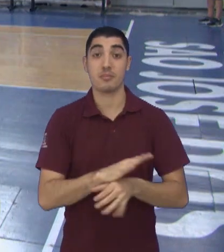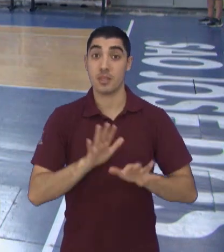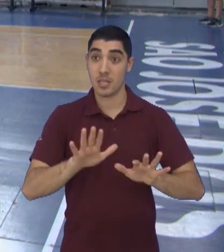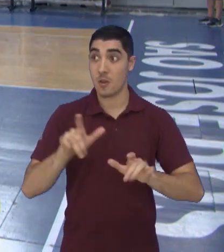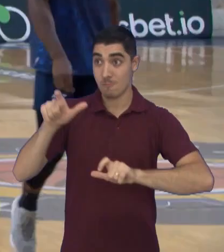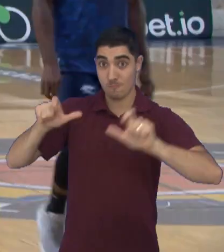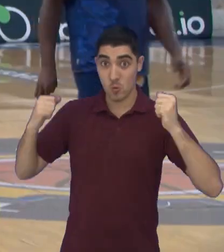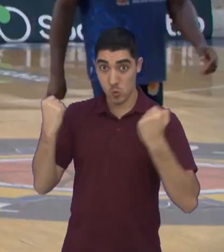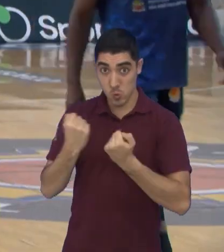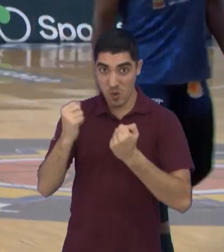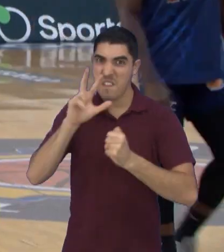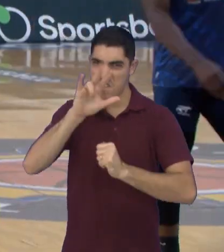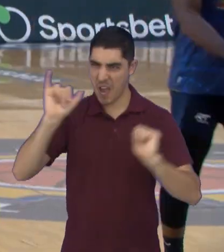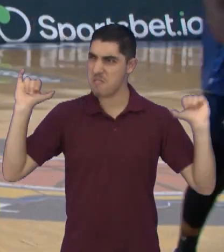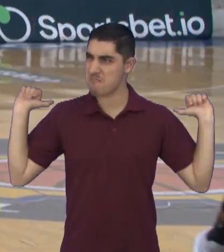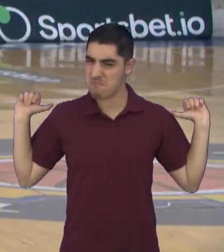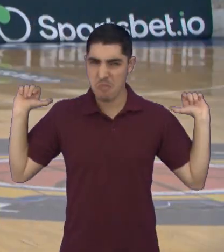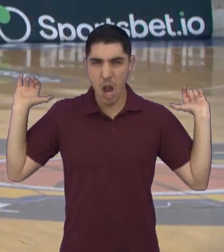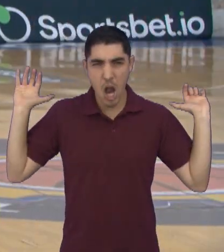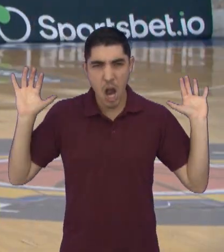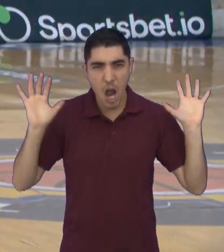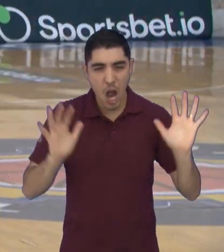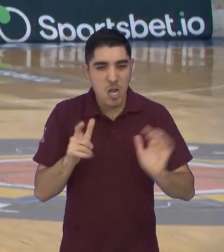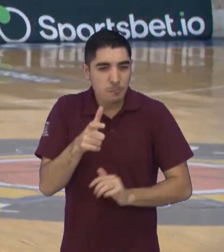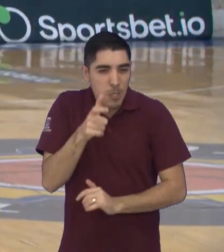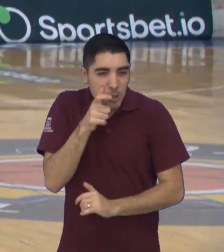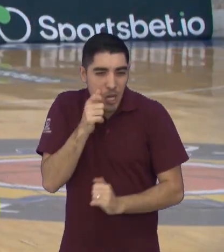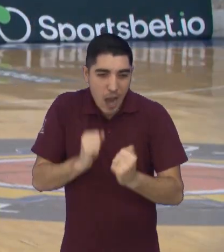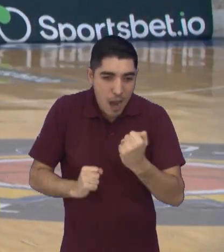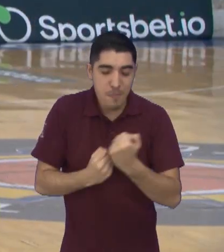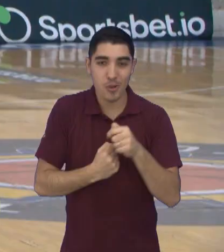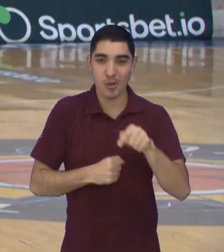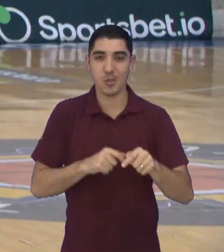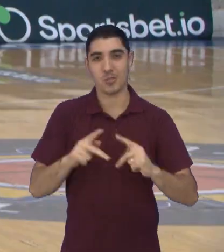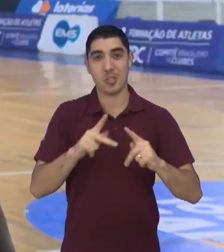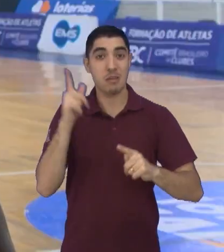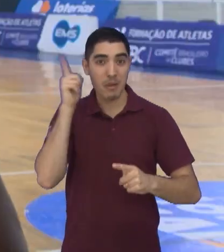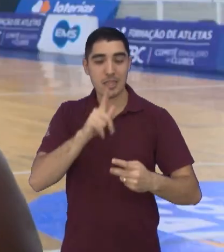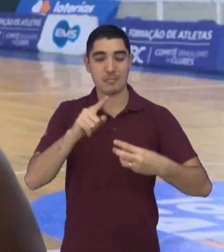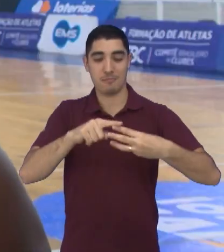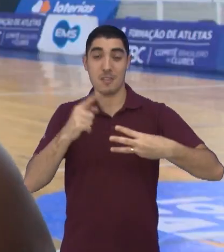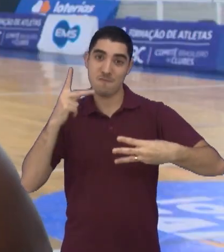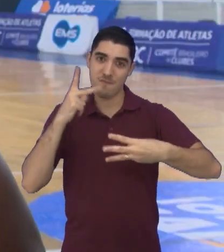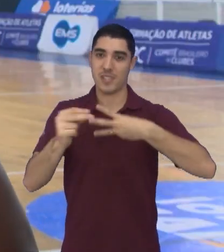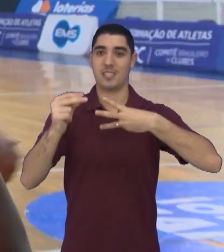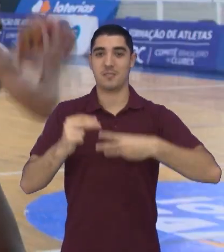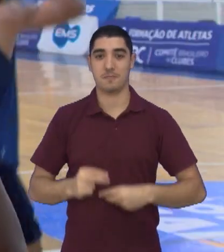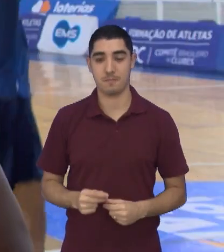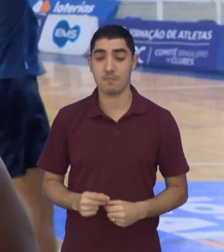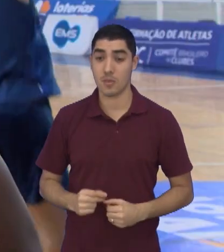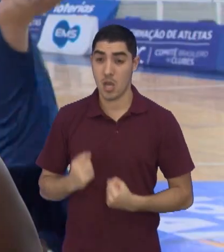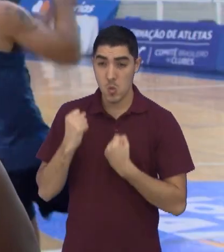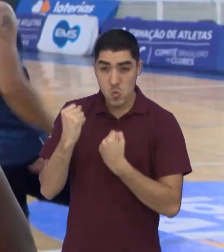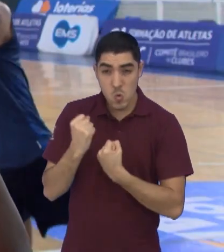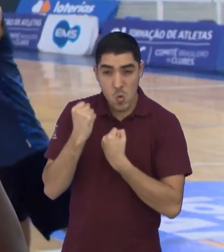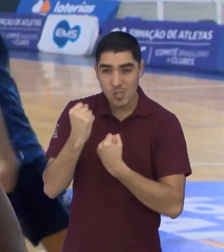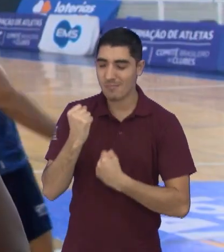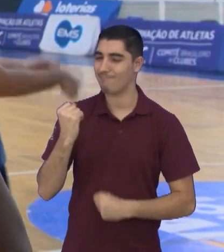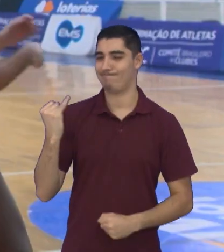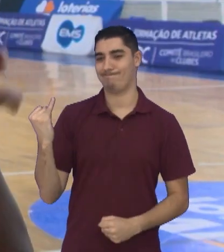fazer muito barulho para empurrar o time a fazer 1-0 nos playoffs. Sim, a torcida sempre é muito